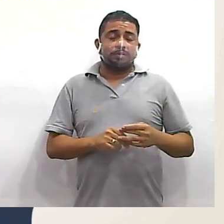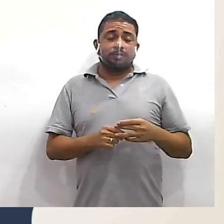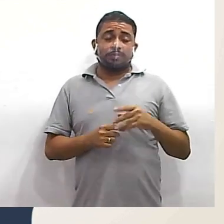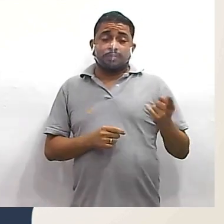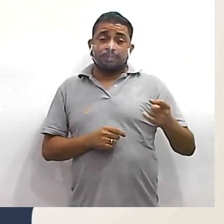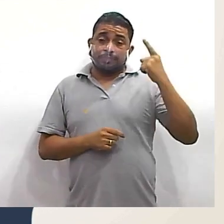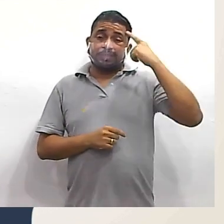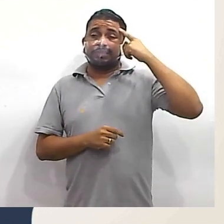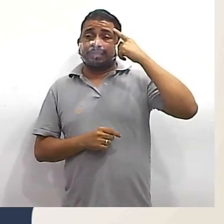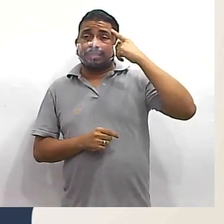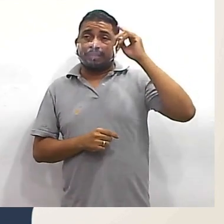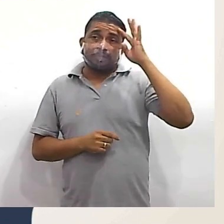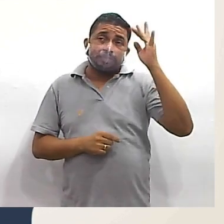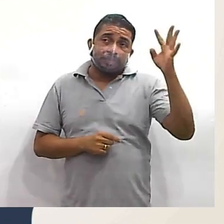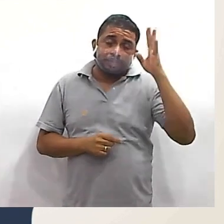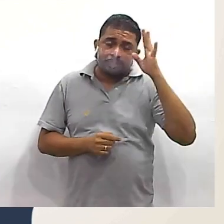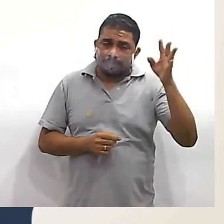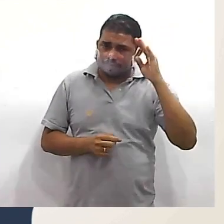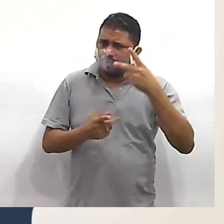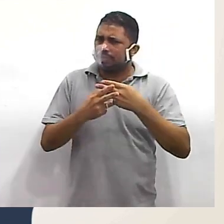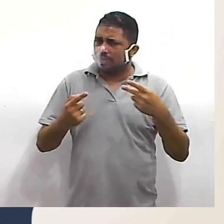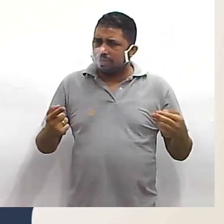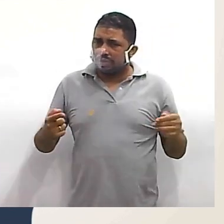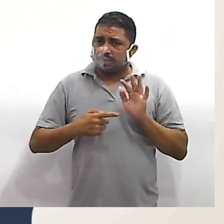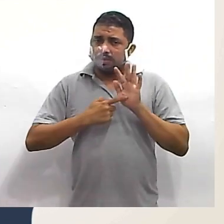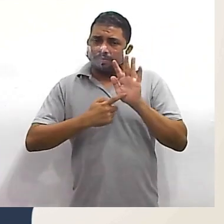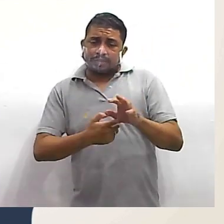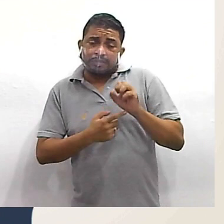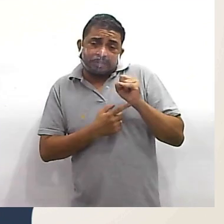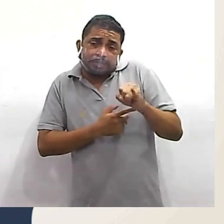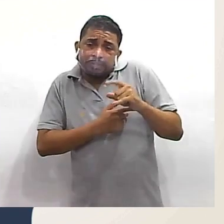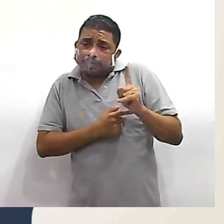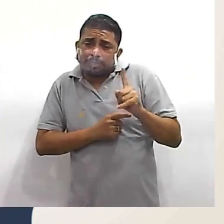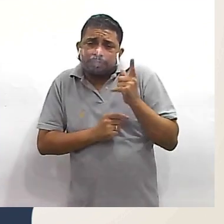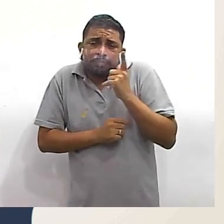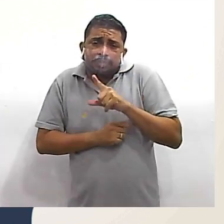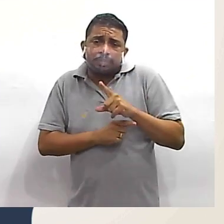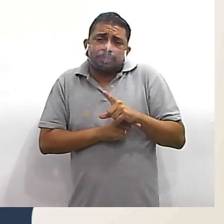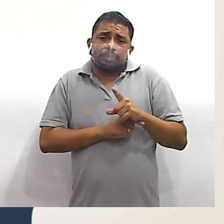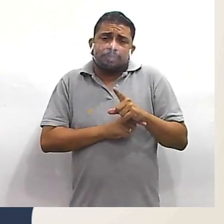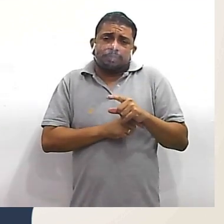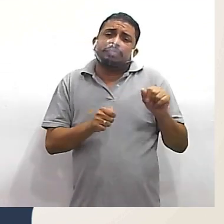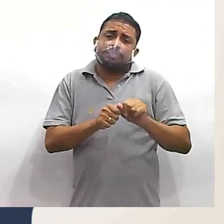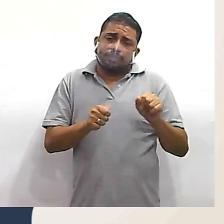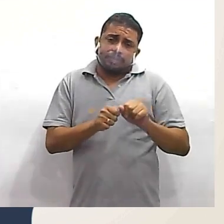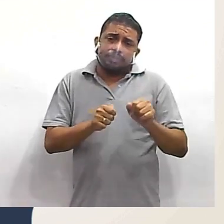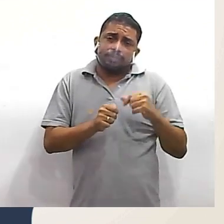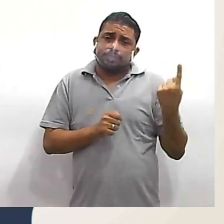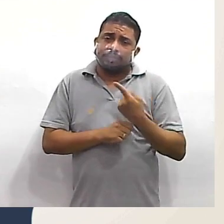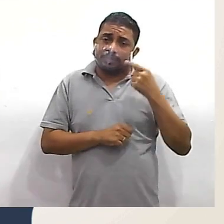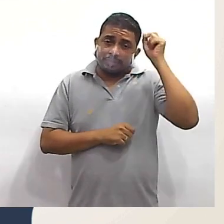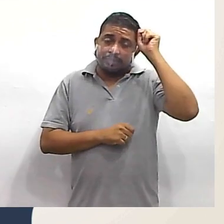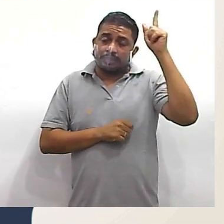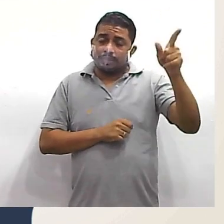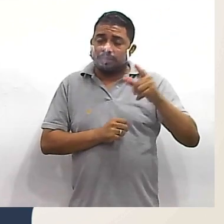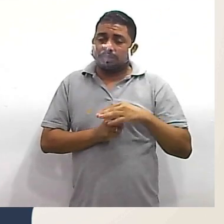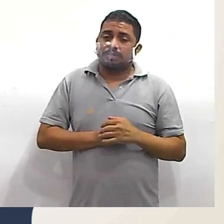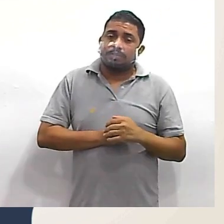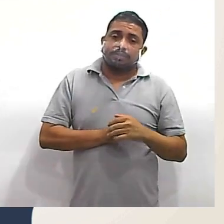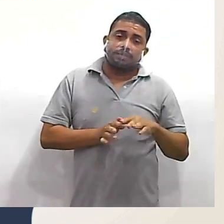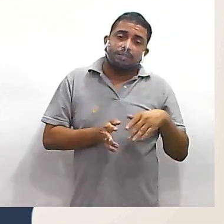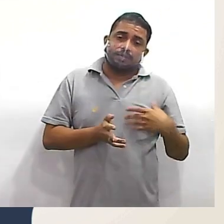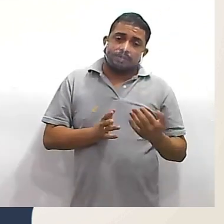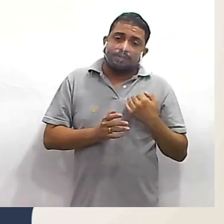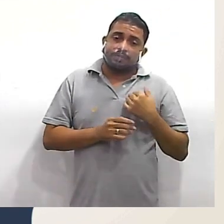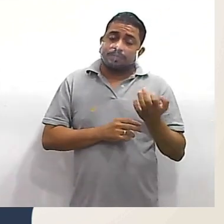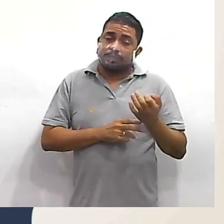refletir as situações que se apresentam se não conseguirmos colocar em prática nossas ideias. E aqui